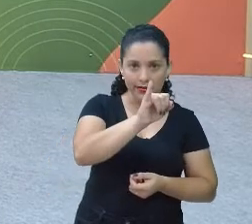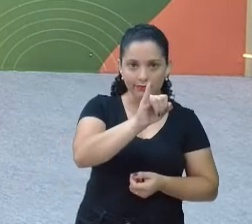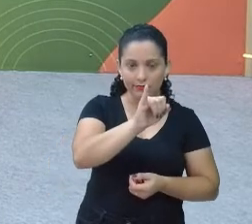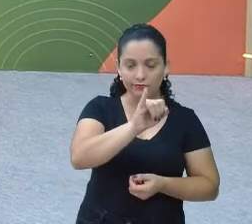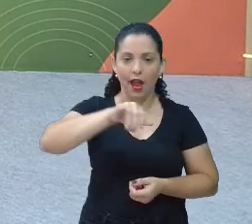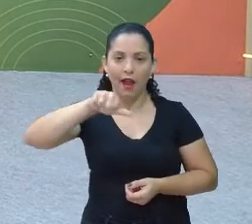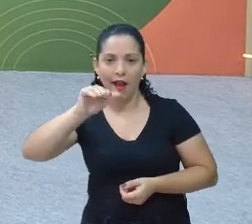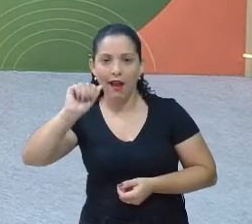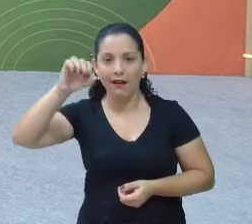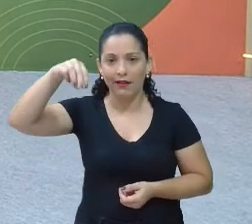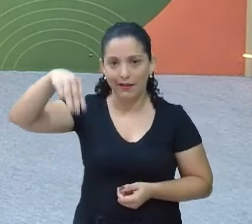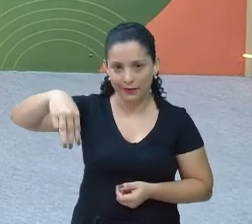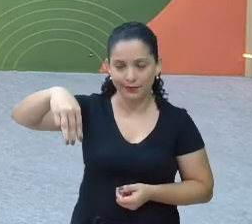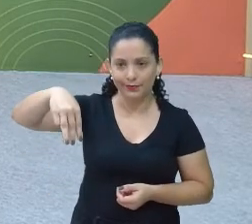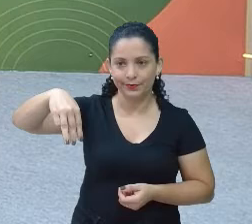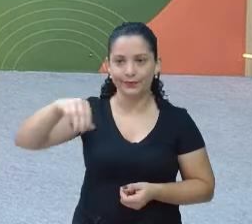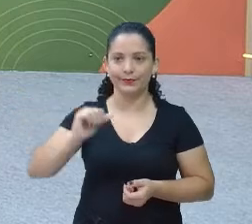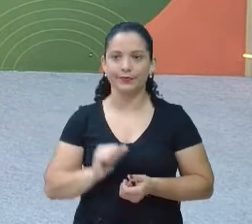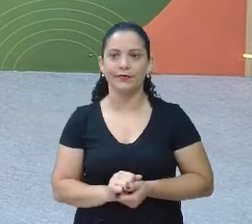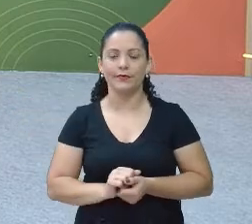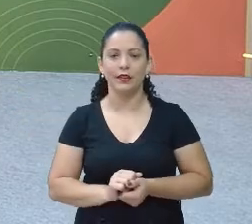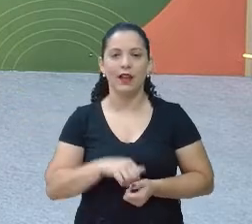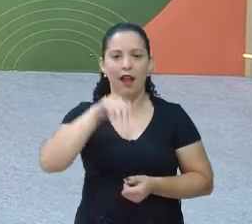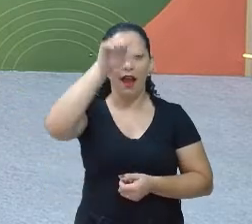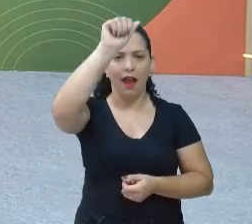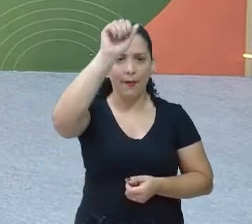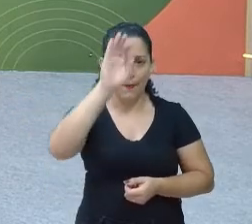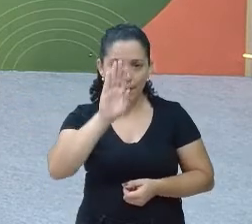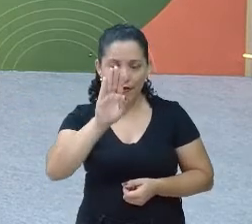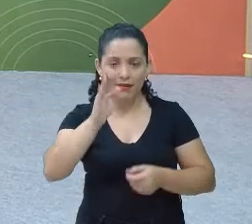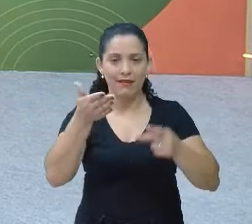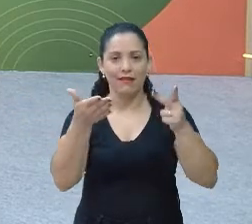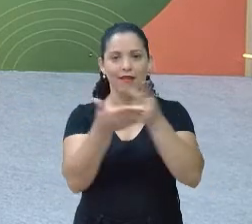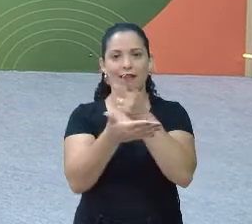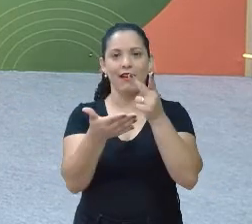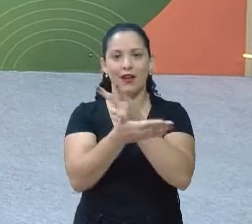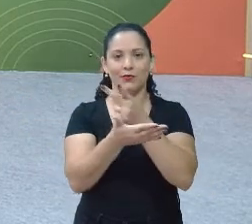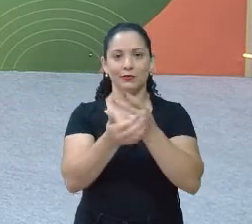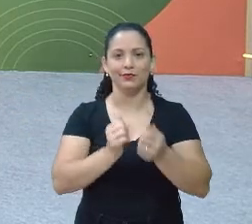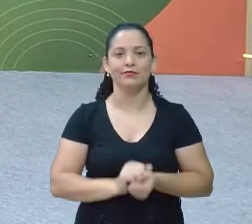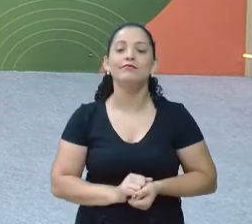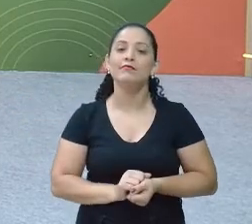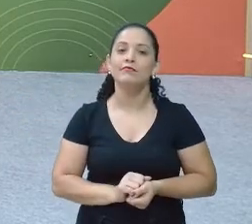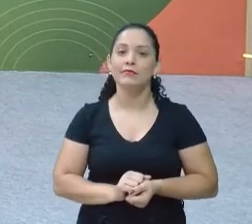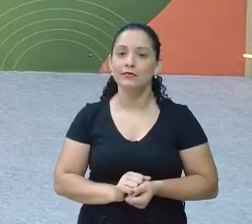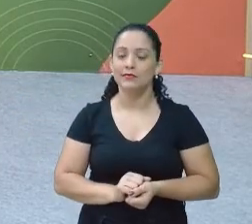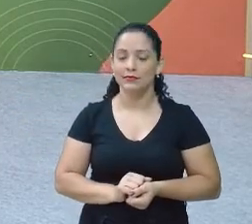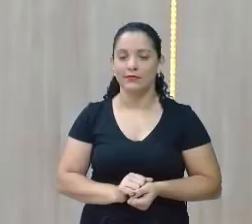Ou seja, se eu coloco aqui he am ou he are, tá fora de questão. Gente, só um detalhe aí, ó.